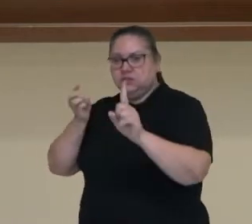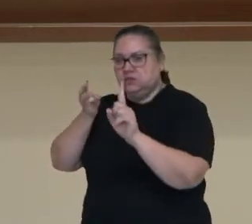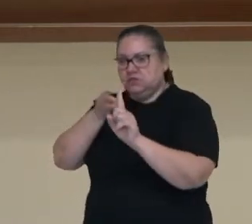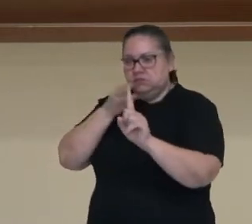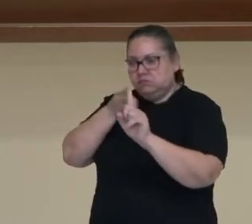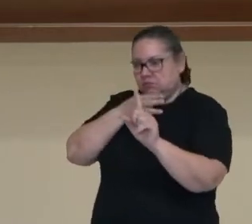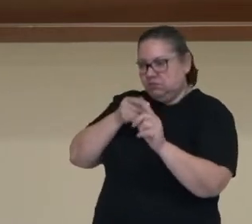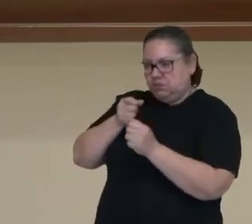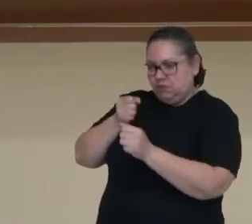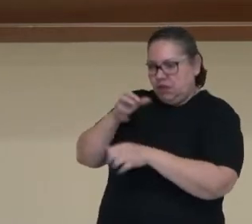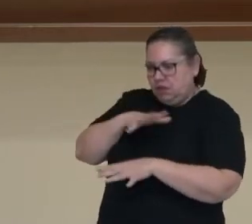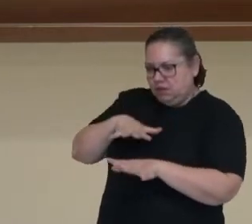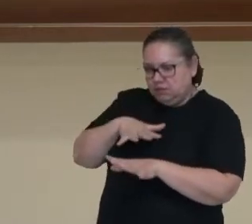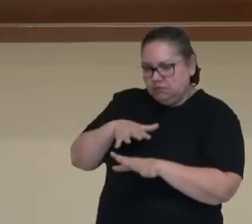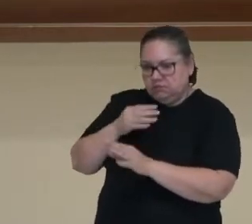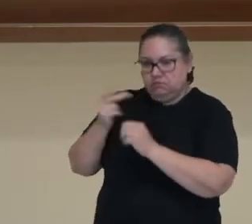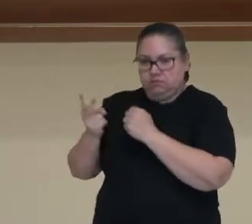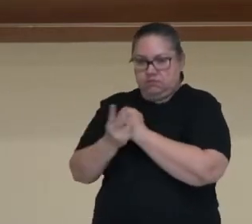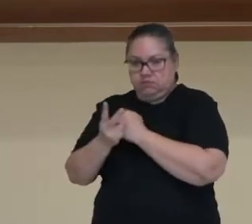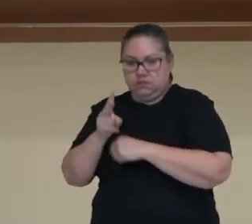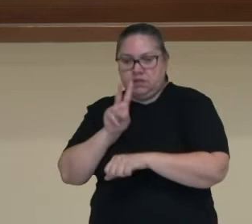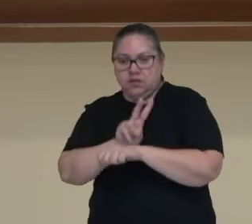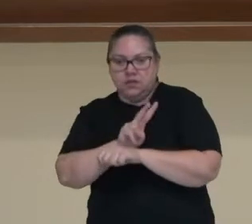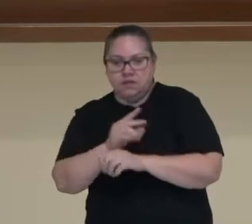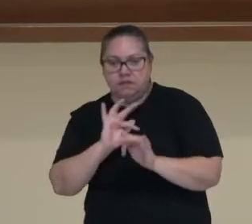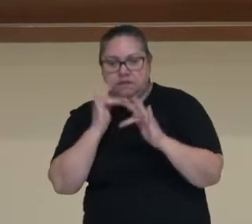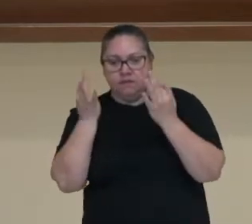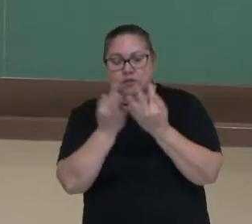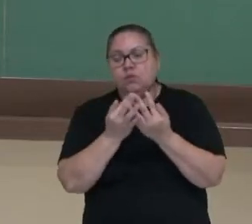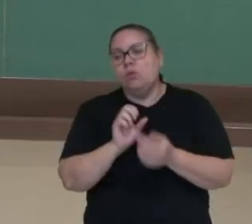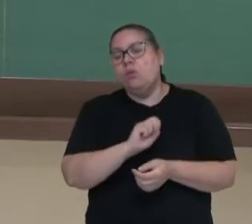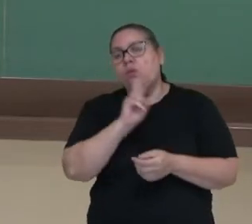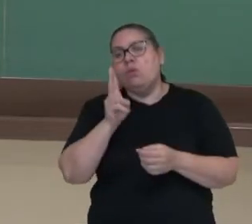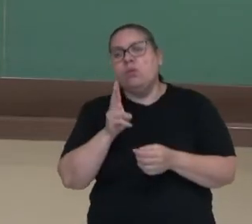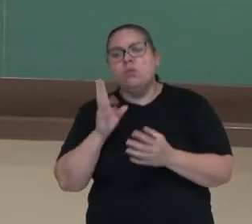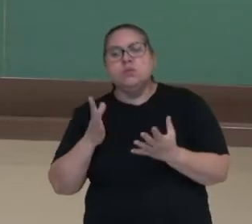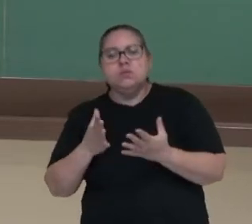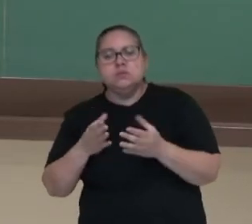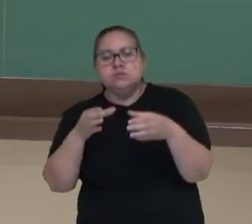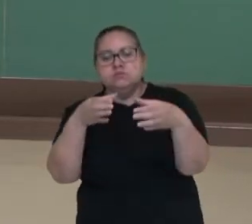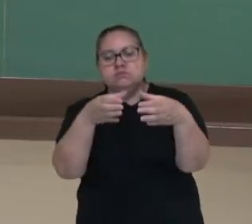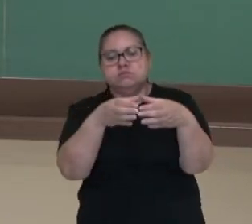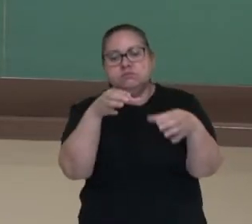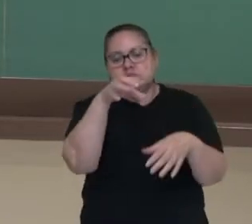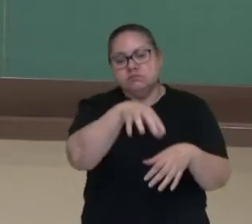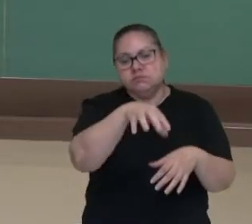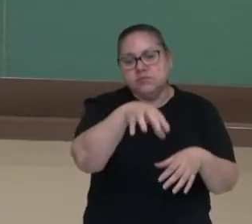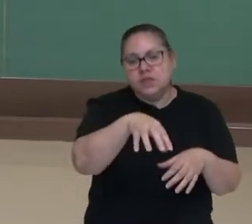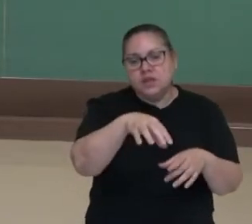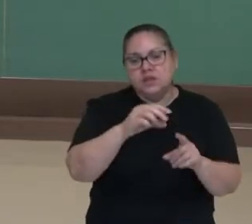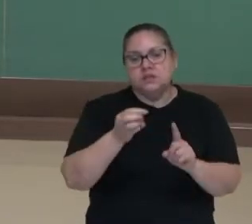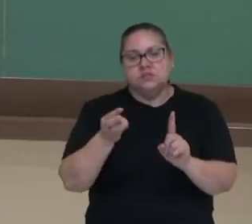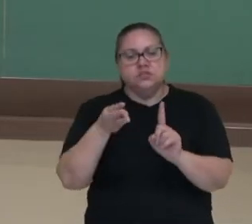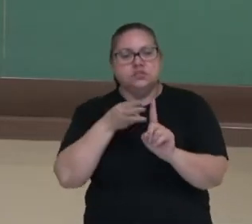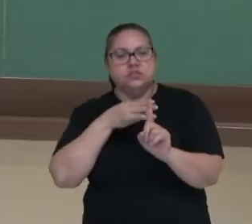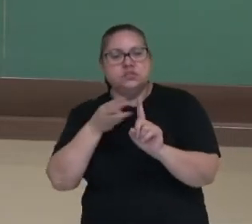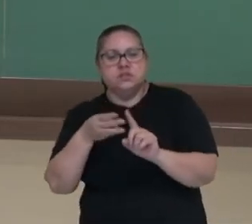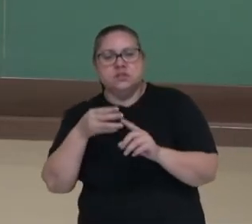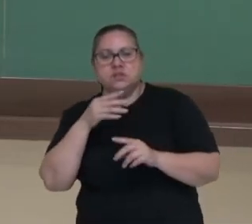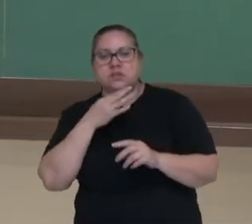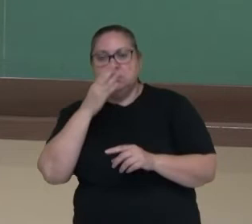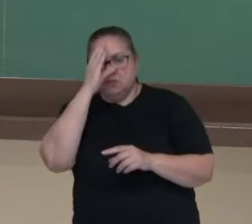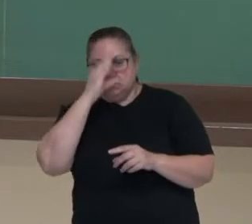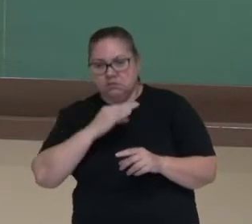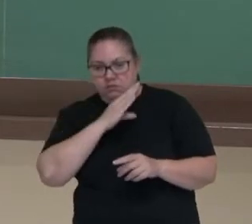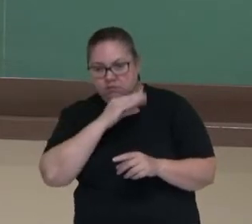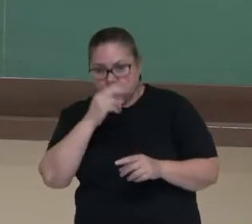árvore, preparado para defender a sua família, ou atacar uma missão jesuíta com os índios ali tudo catequizado, bonitinho, fazendo